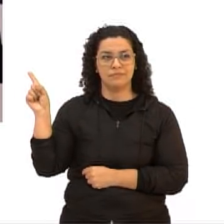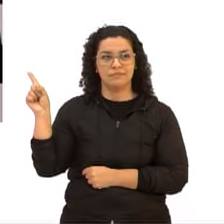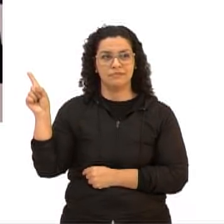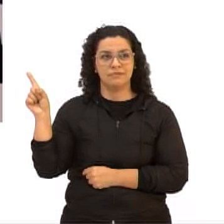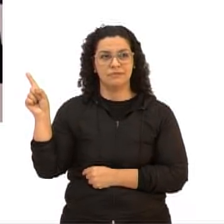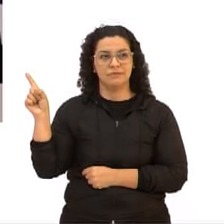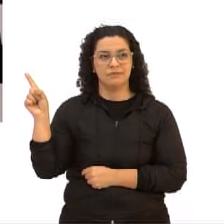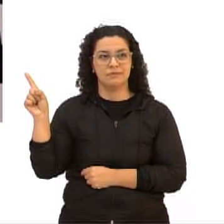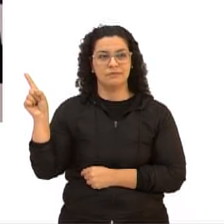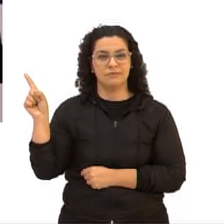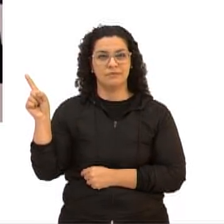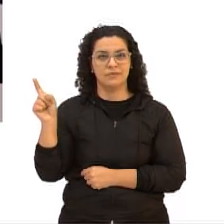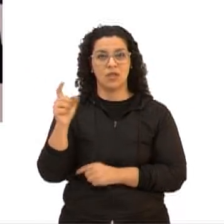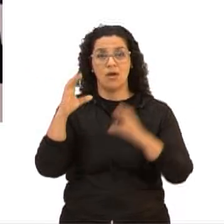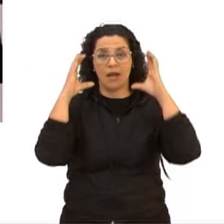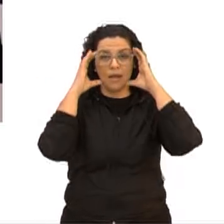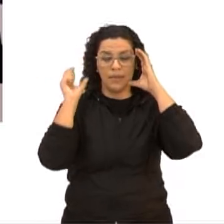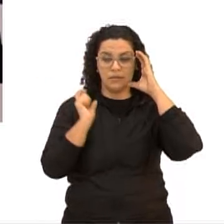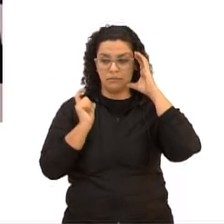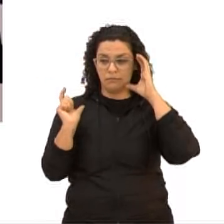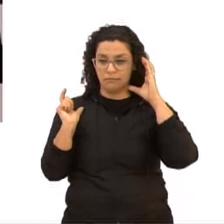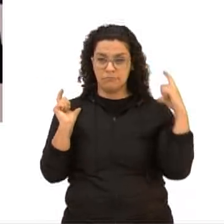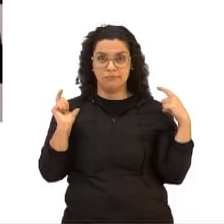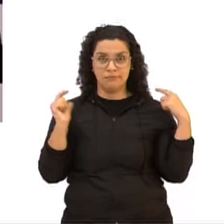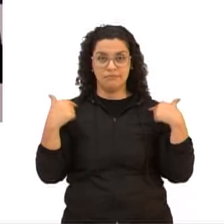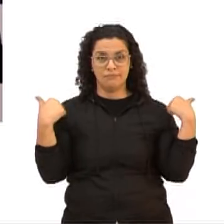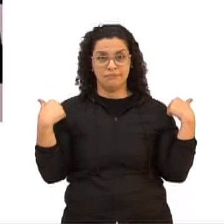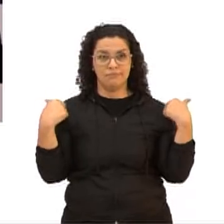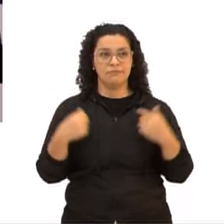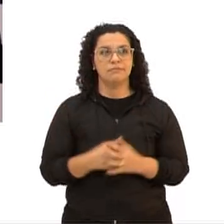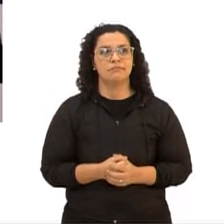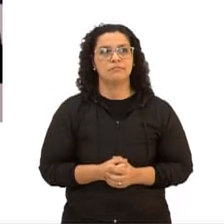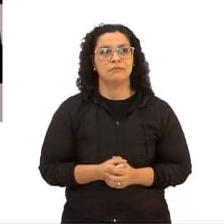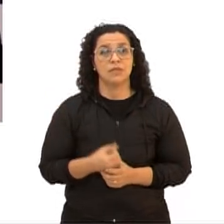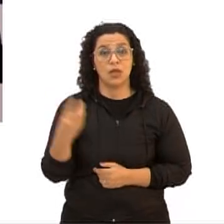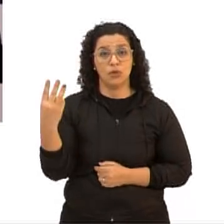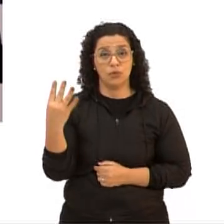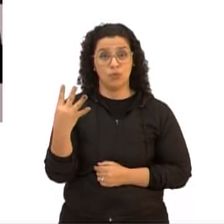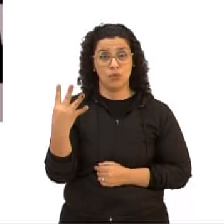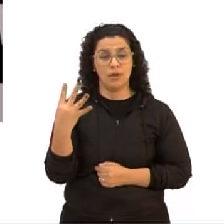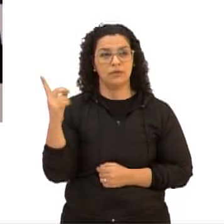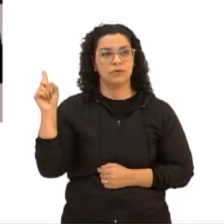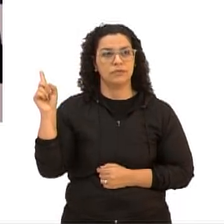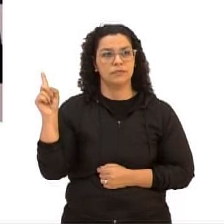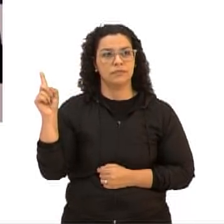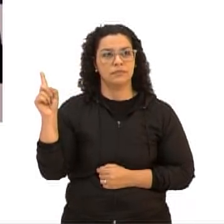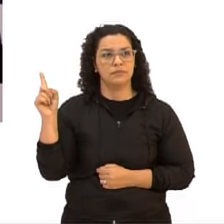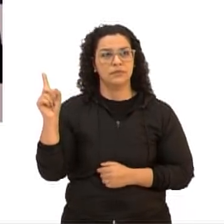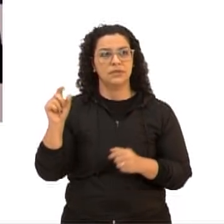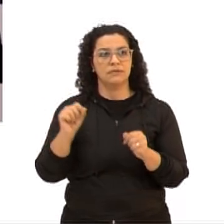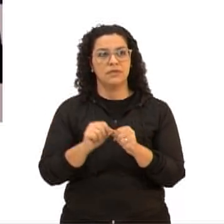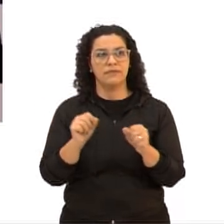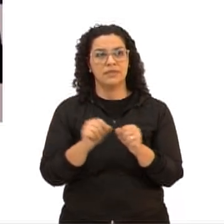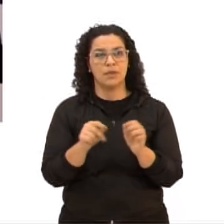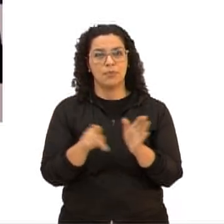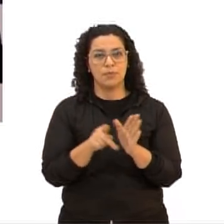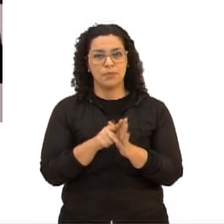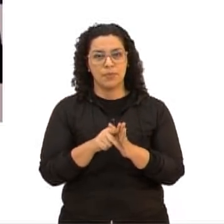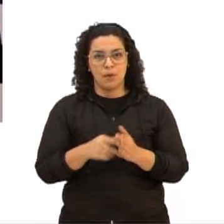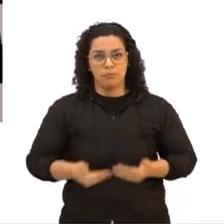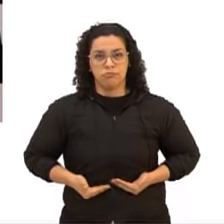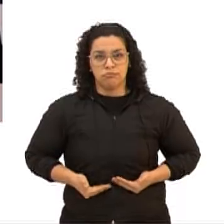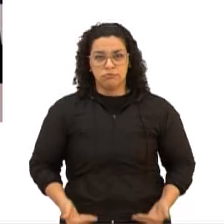1, 2, né? No espaço número 4, você desenha o quadril